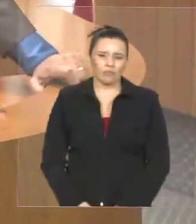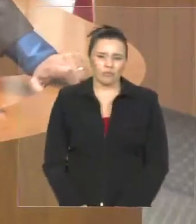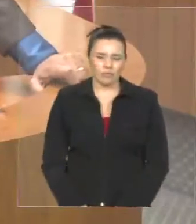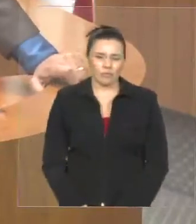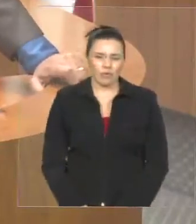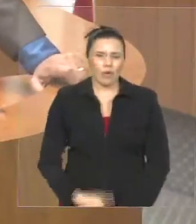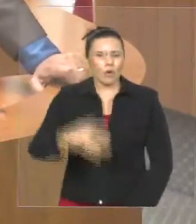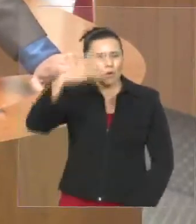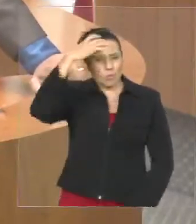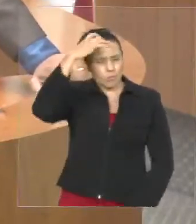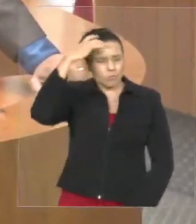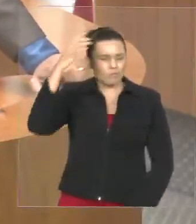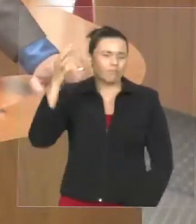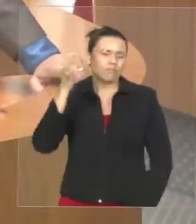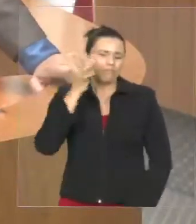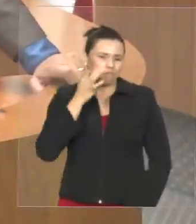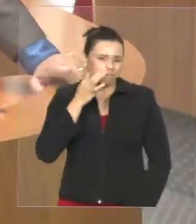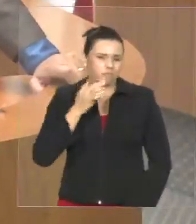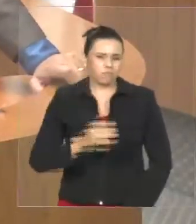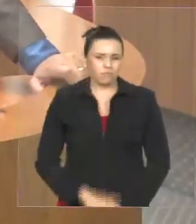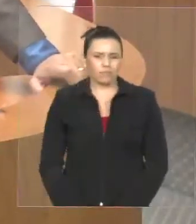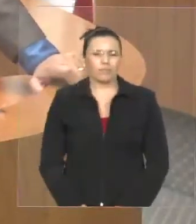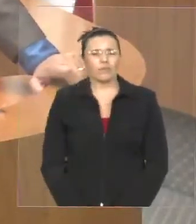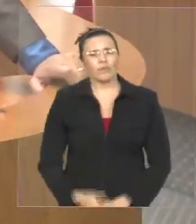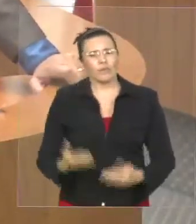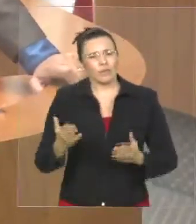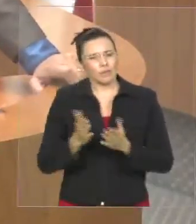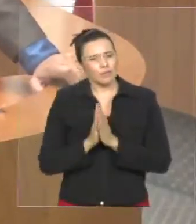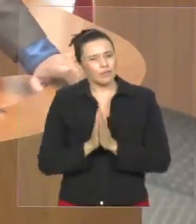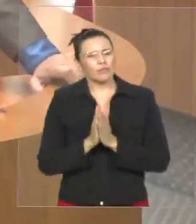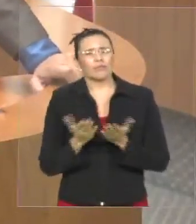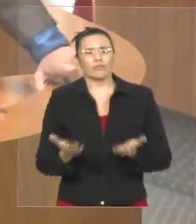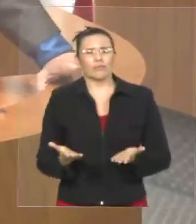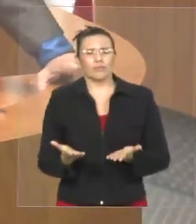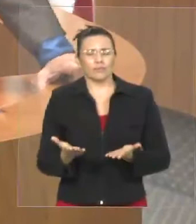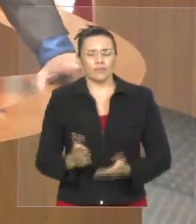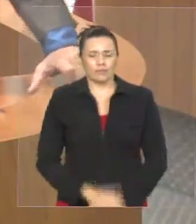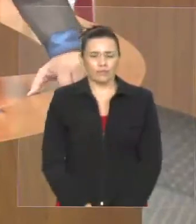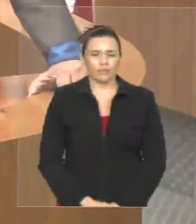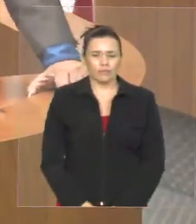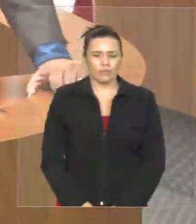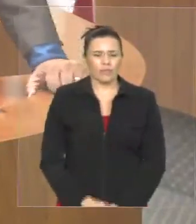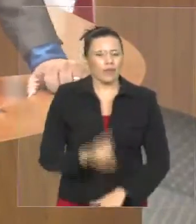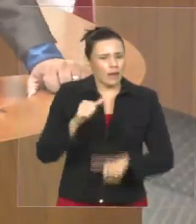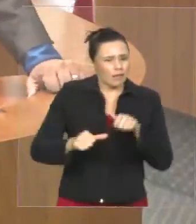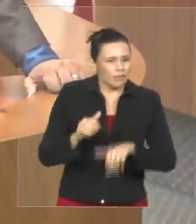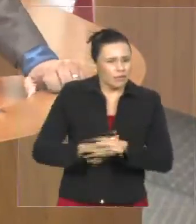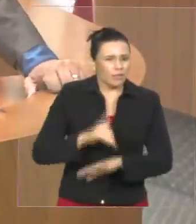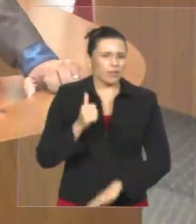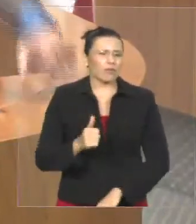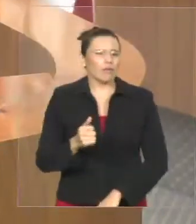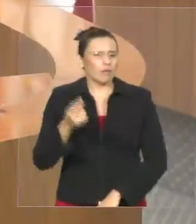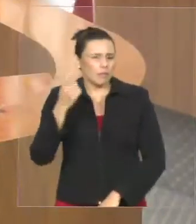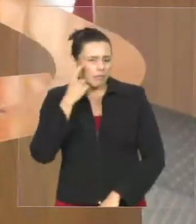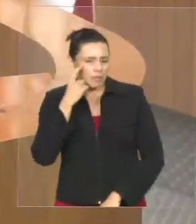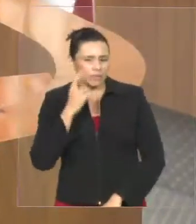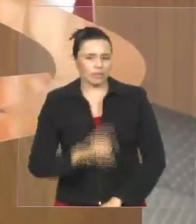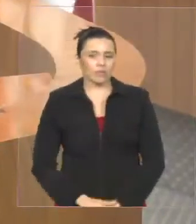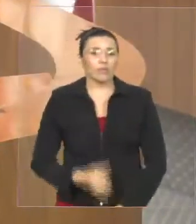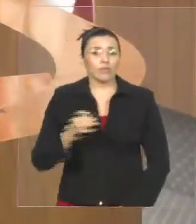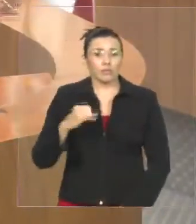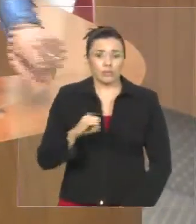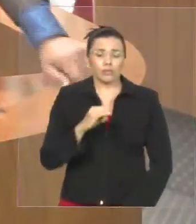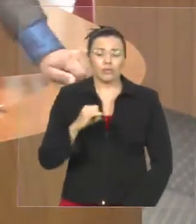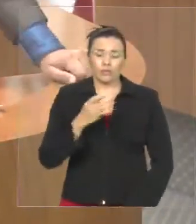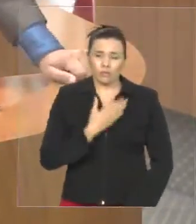é do Flávio Dino. Façamos uma reflexão. Se o Estado não tiver as condições